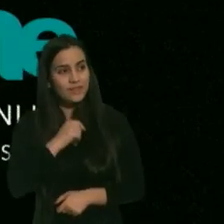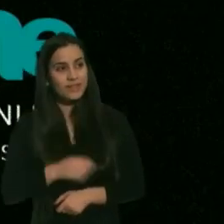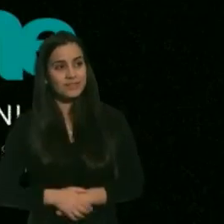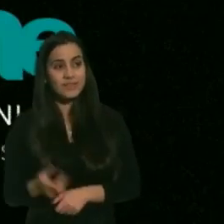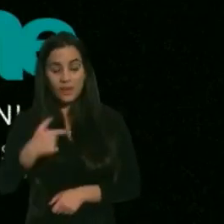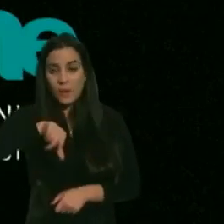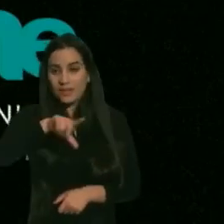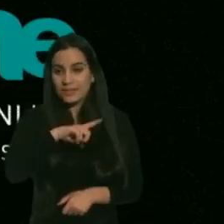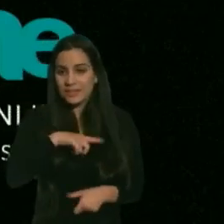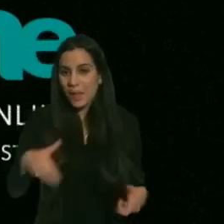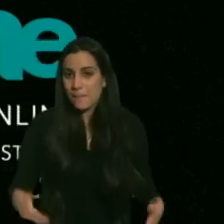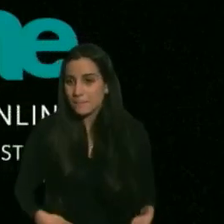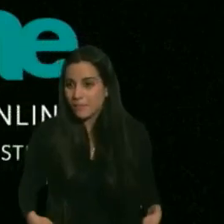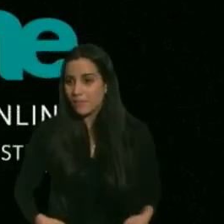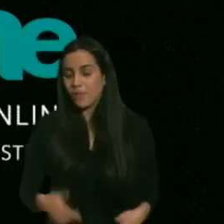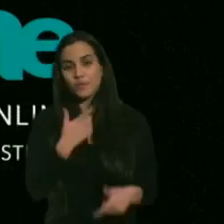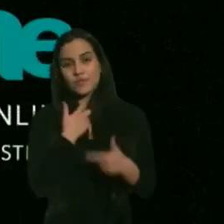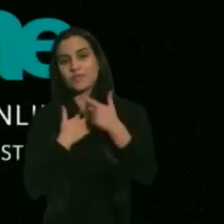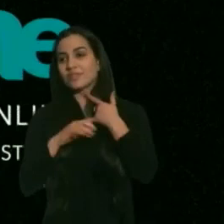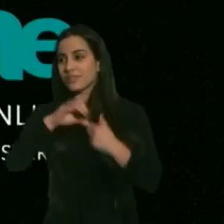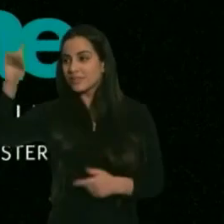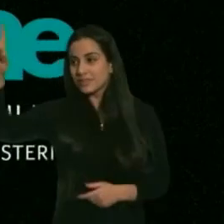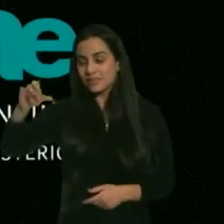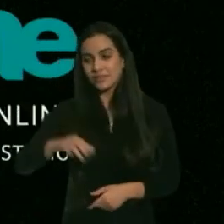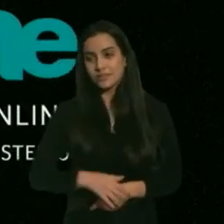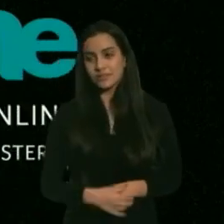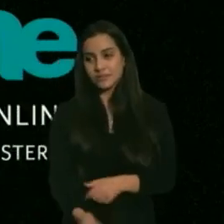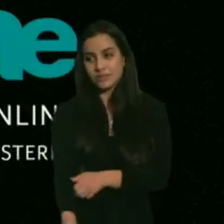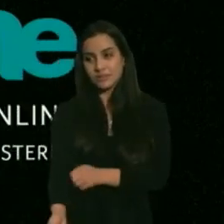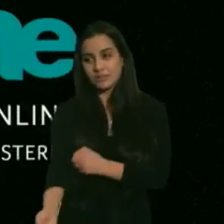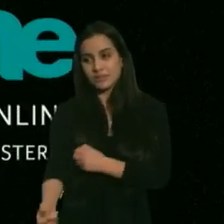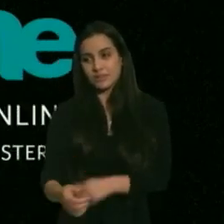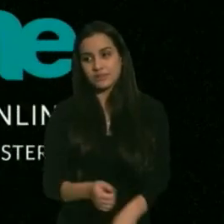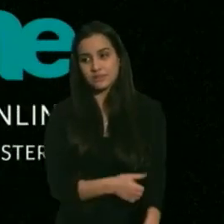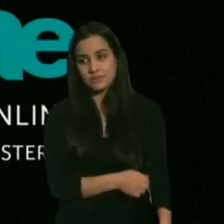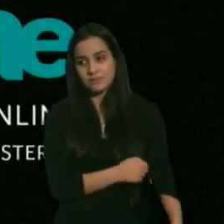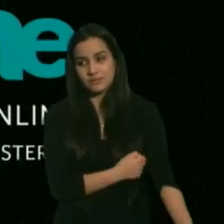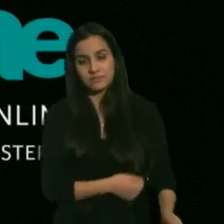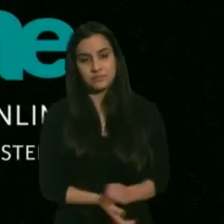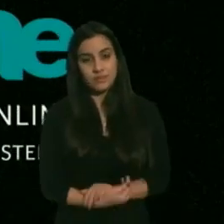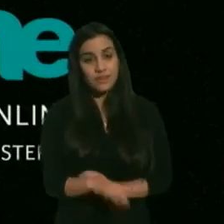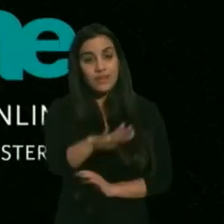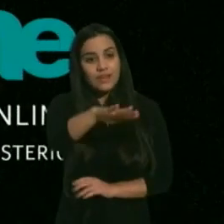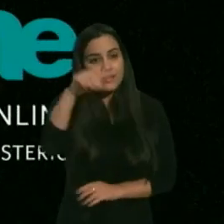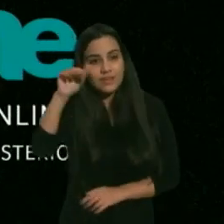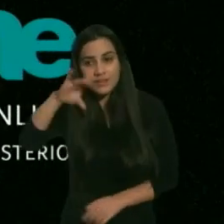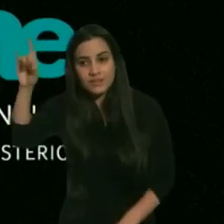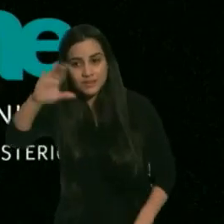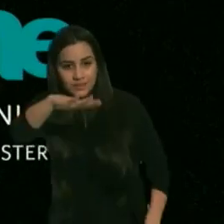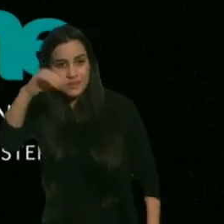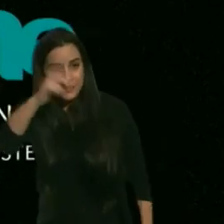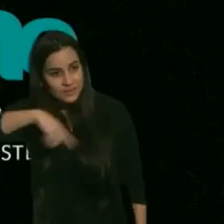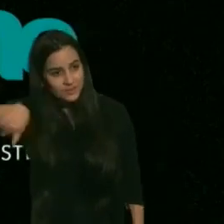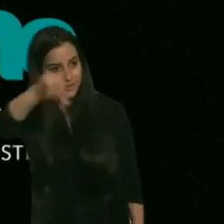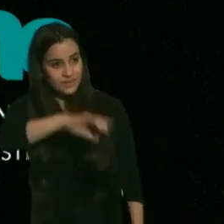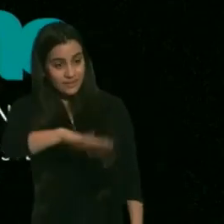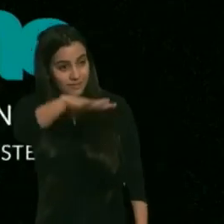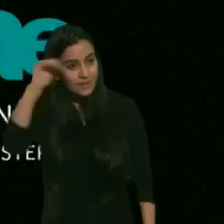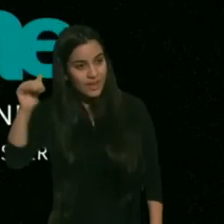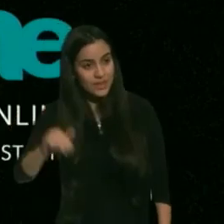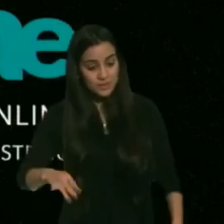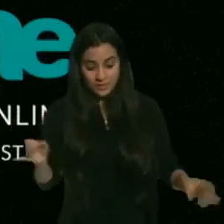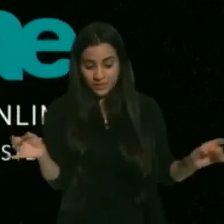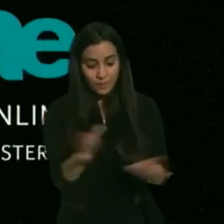têm fome? Quantos têm sede? Venham, a mesa está posta. Venham, a mesa está